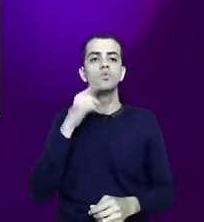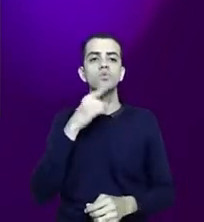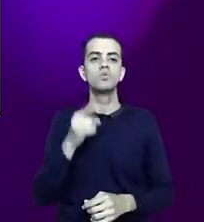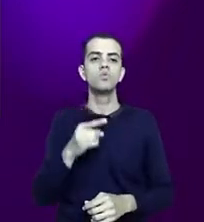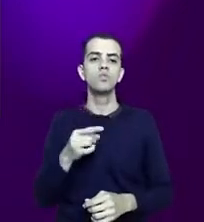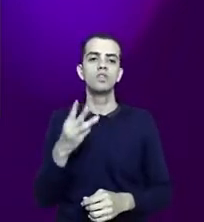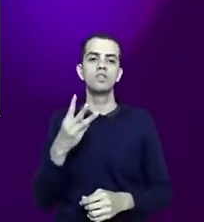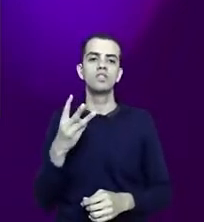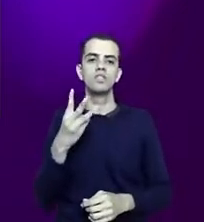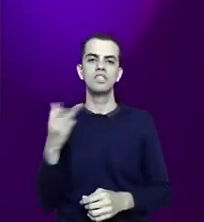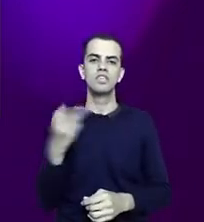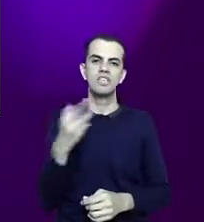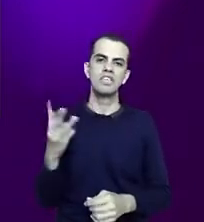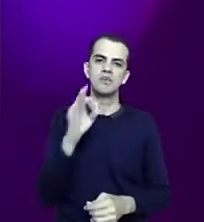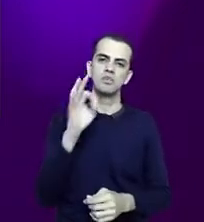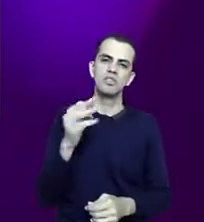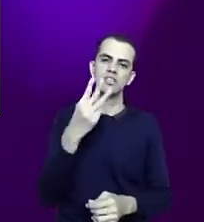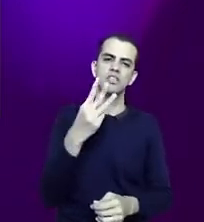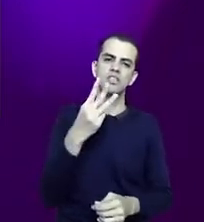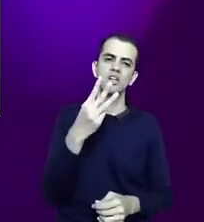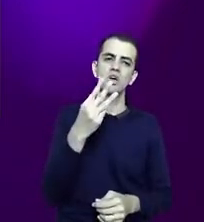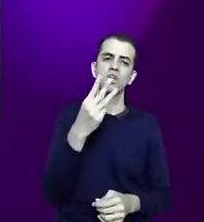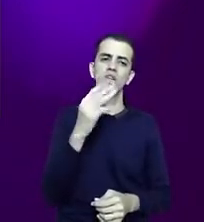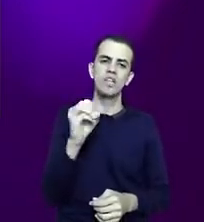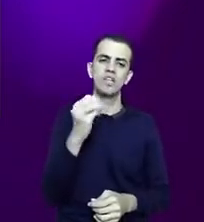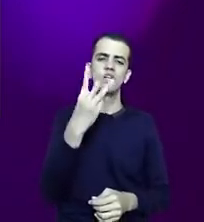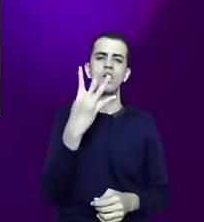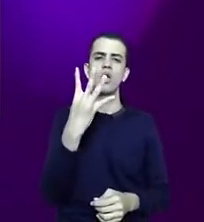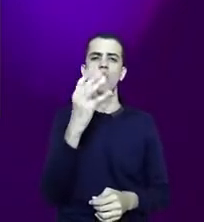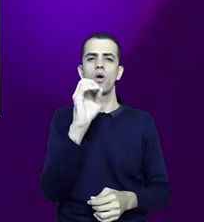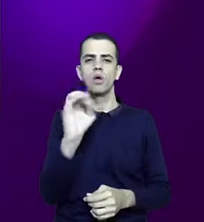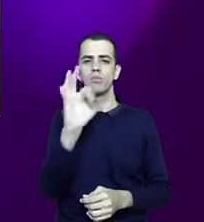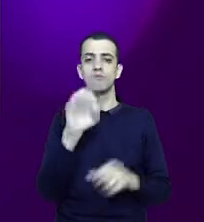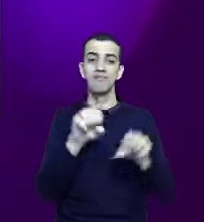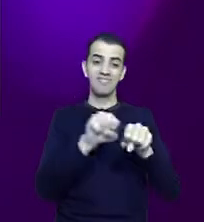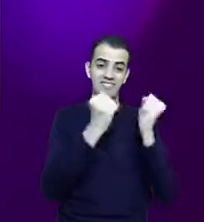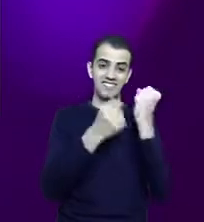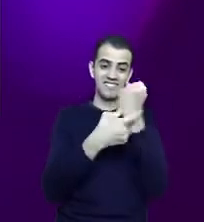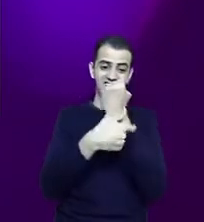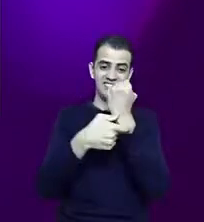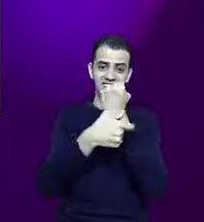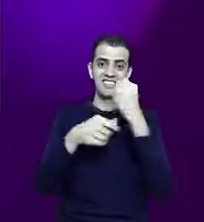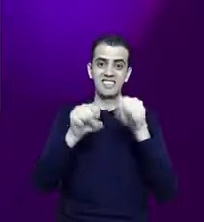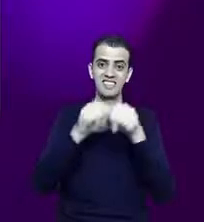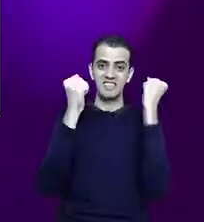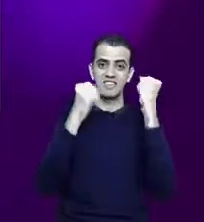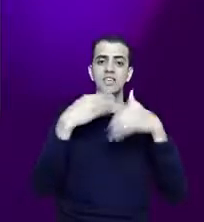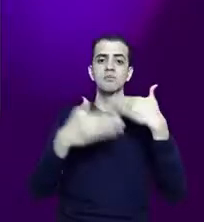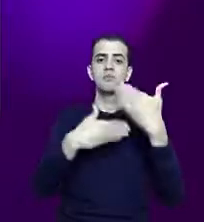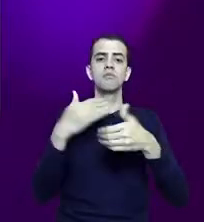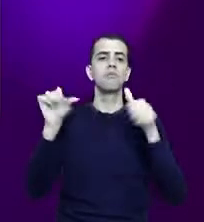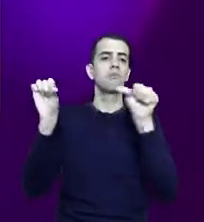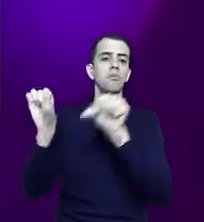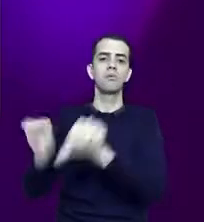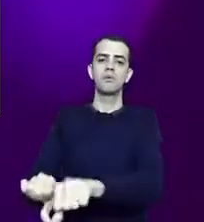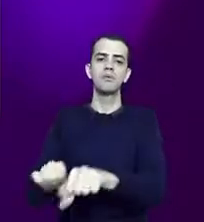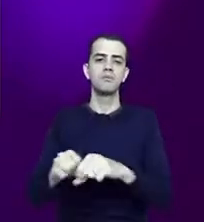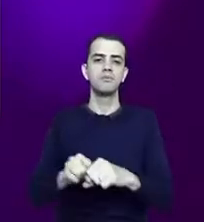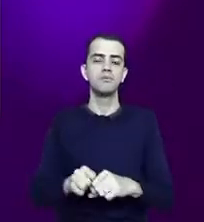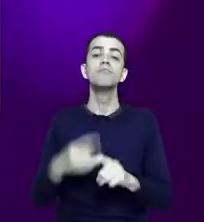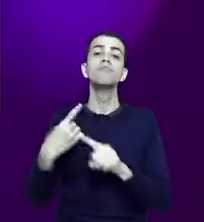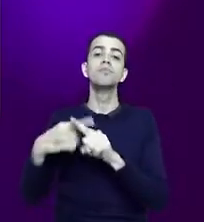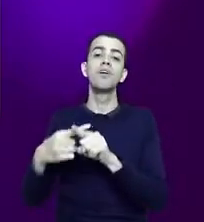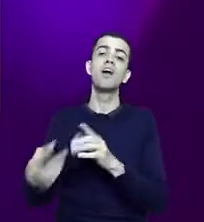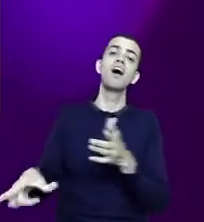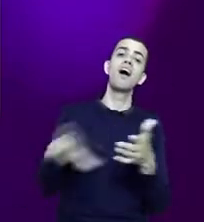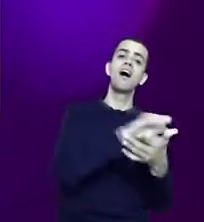a 40% das fraturas do rádio distal evoluem com essa condição, e a maioria delas são devidas ao